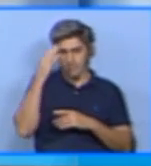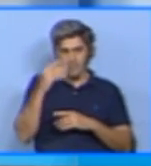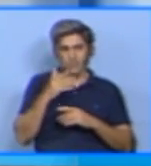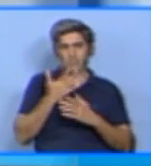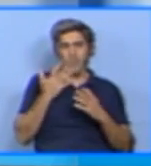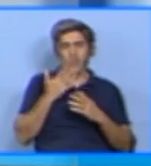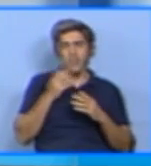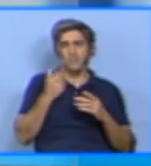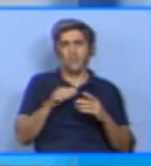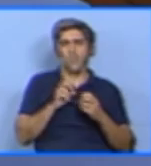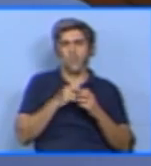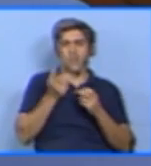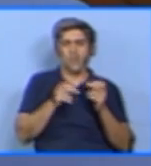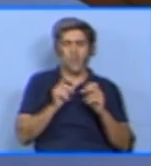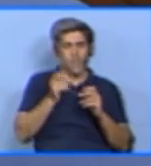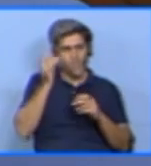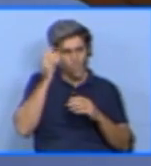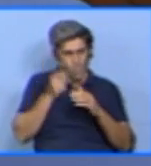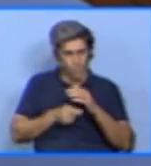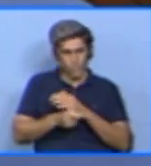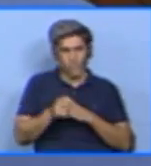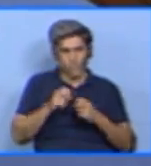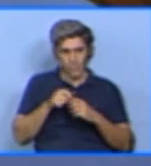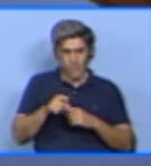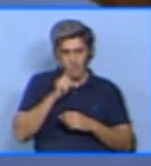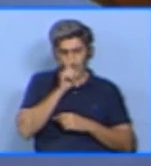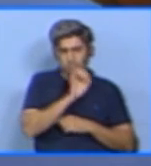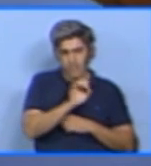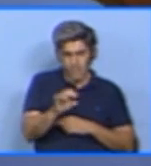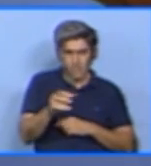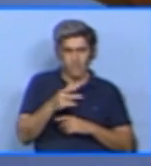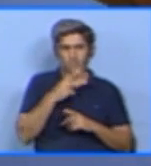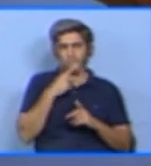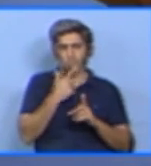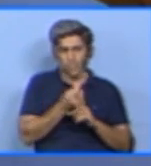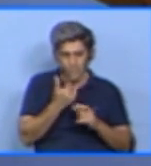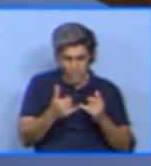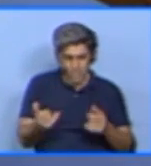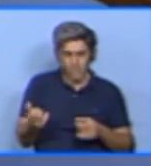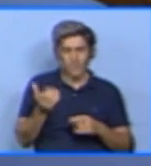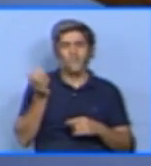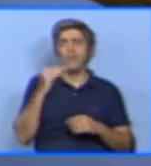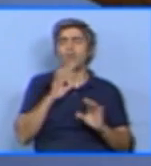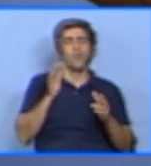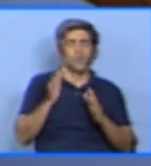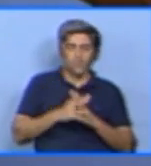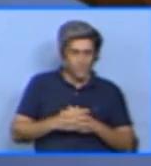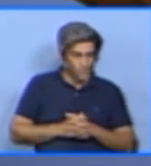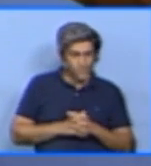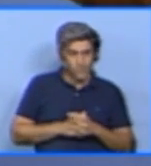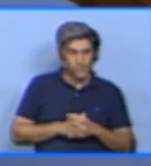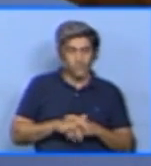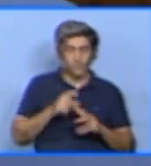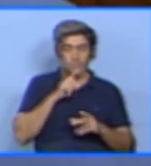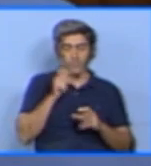grandes manifestações do mal é a corrupção, é a mentira, é a violência. Mas de onde é que isso vem? E essa é que é a grande questão. E